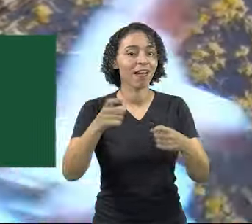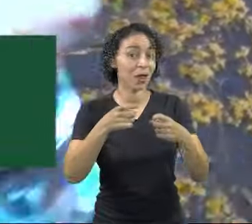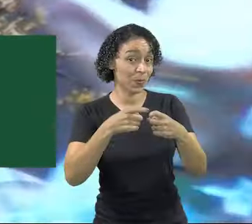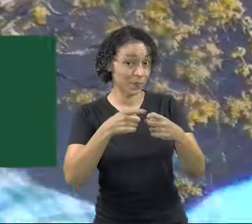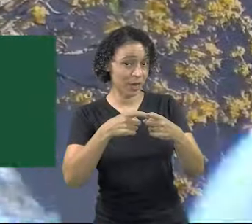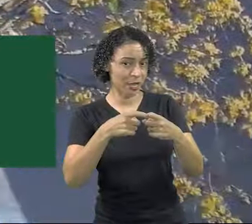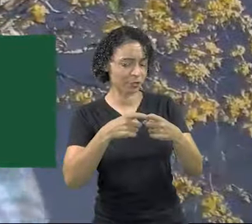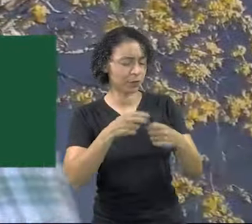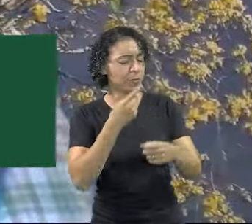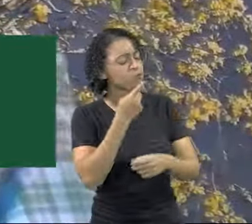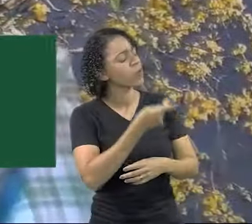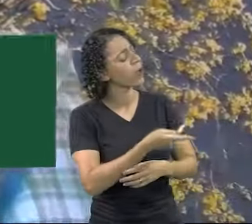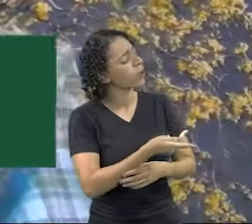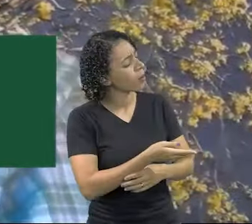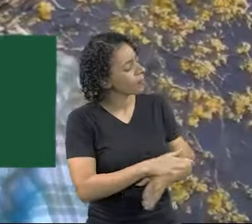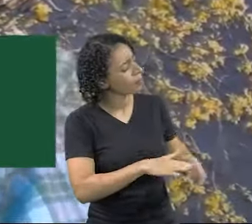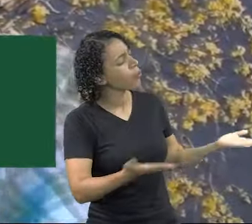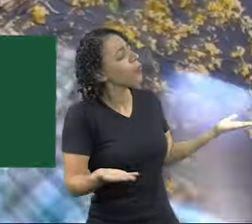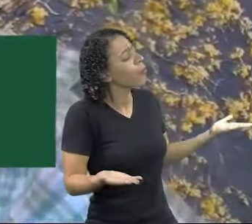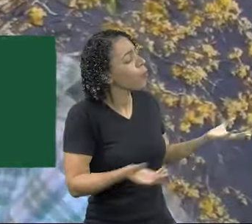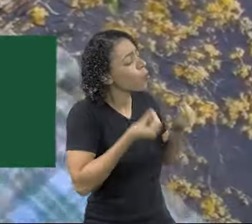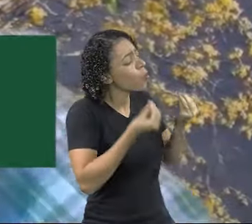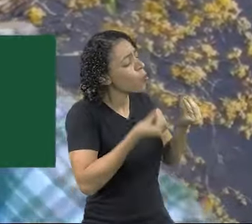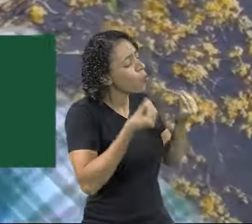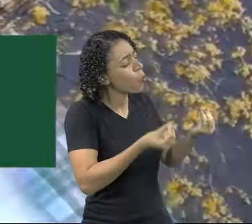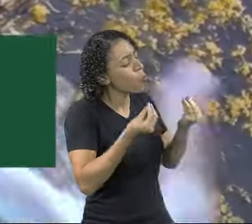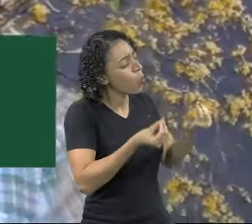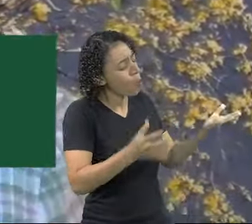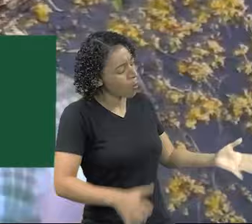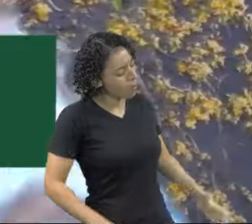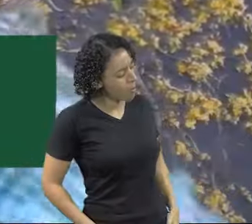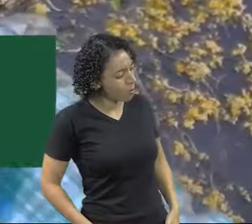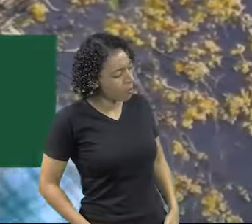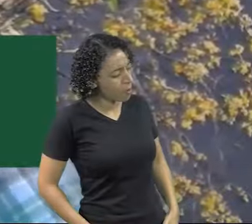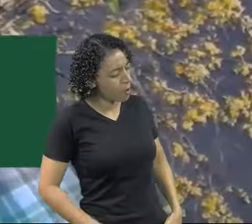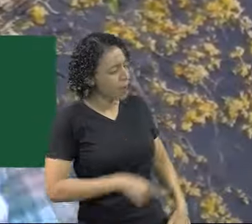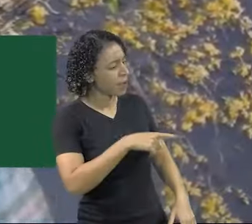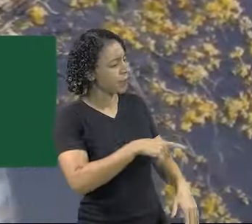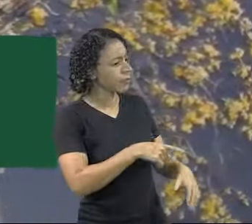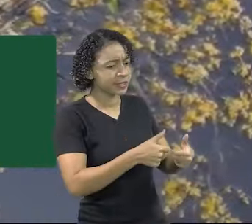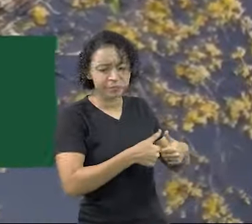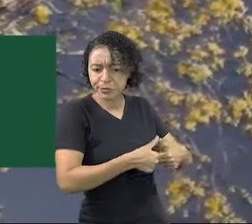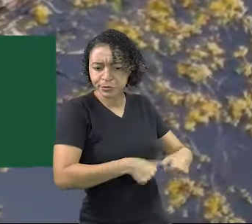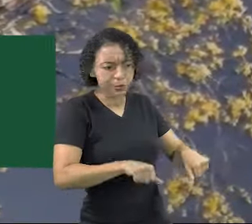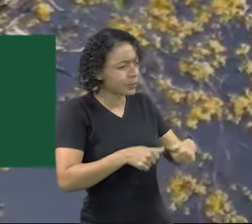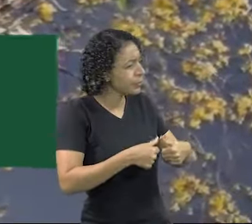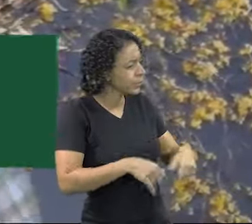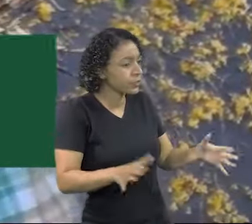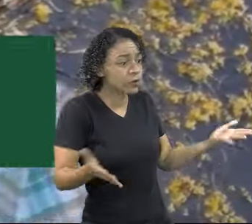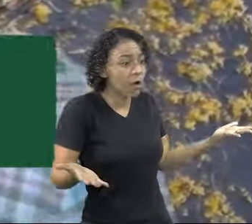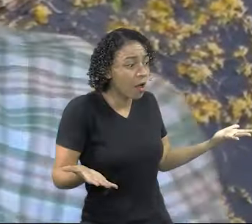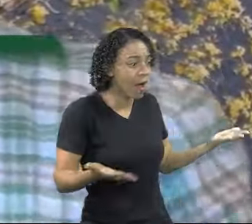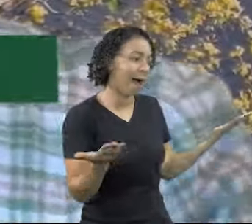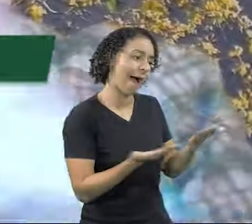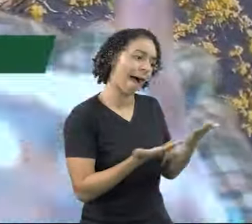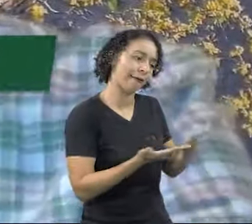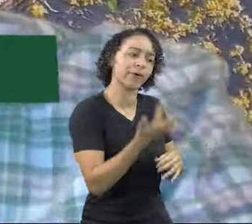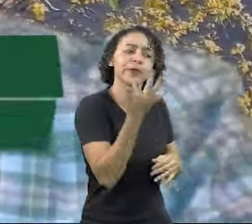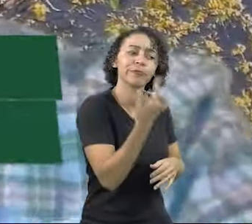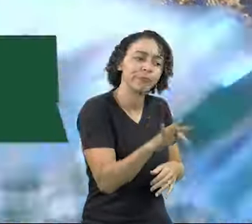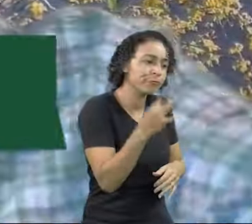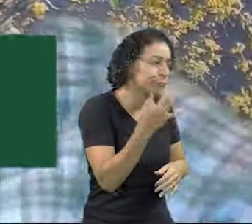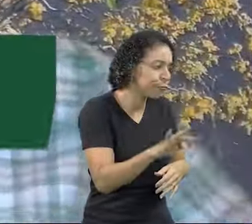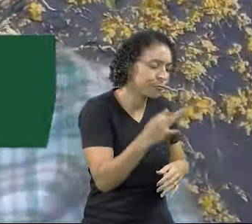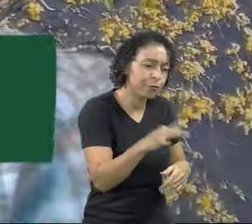você deix Dea isso foi deixando e vai doer porque agora a anestesia não vai pegar e